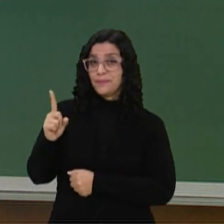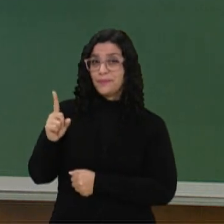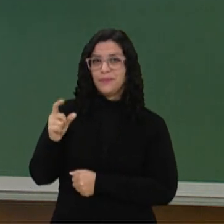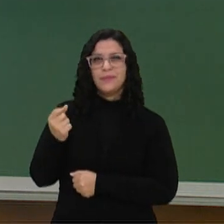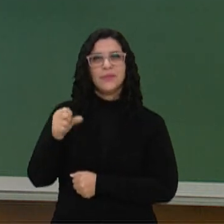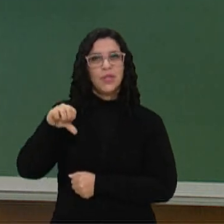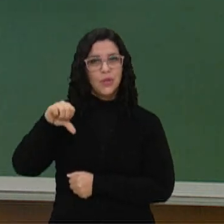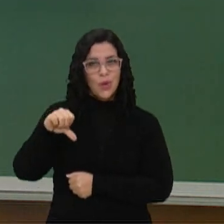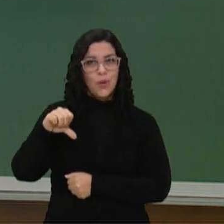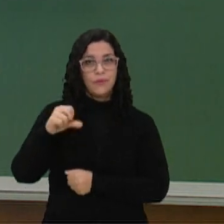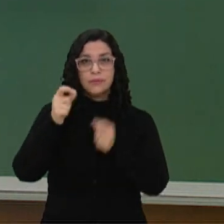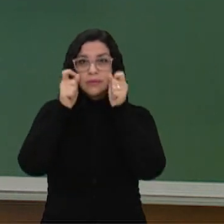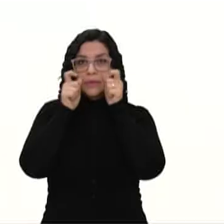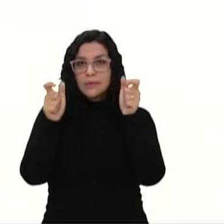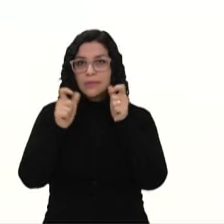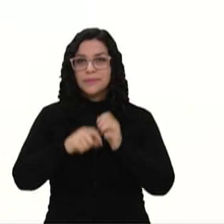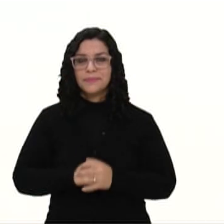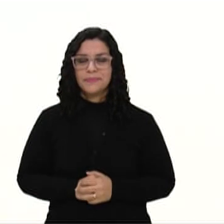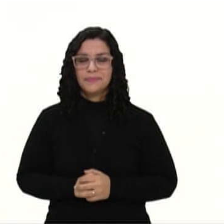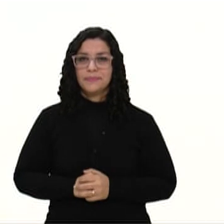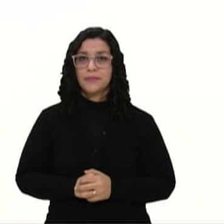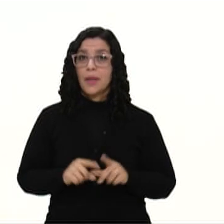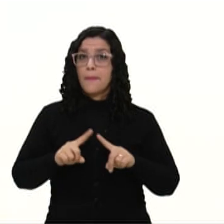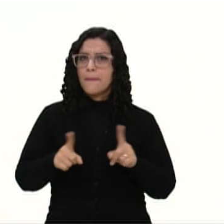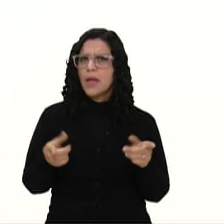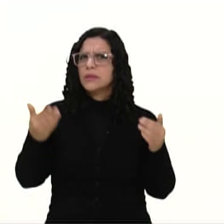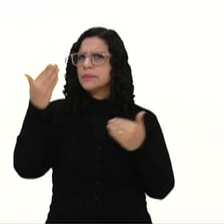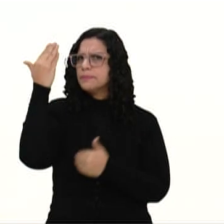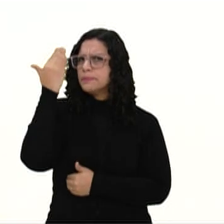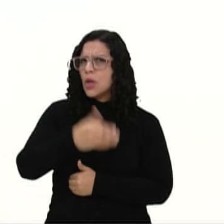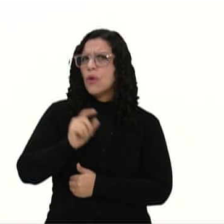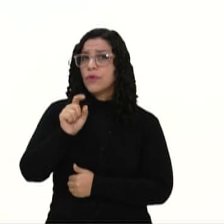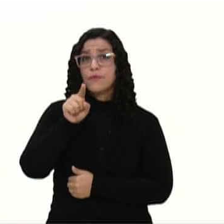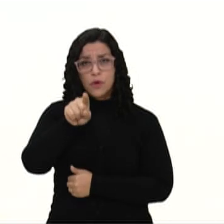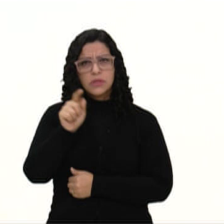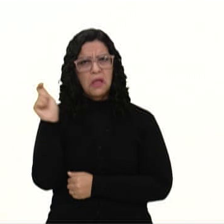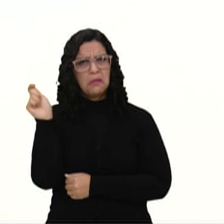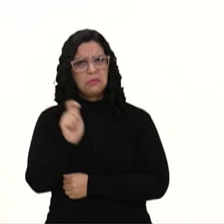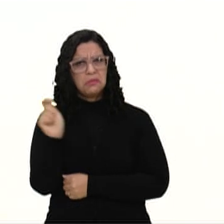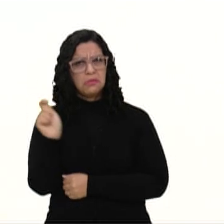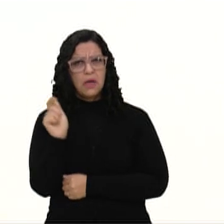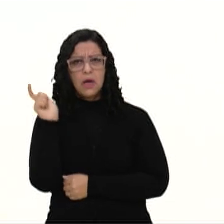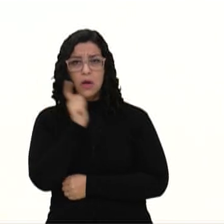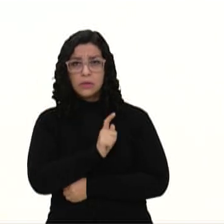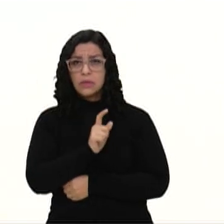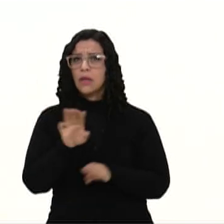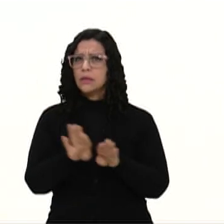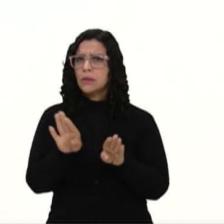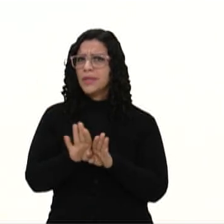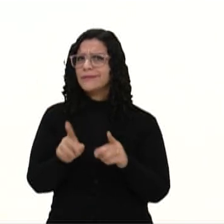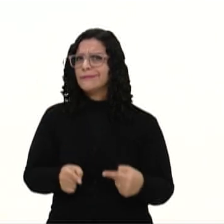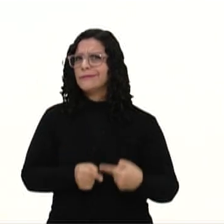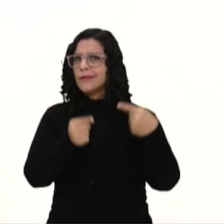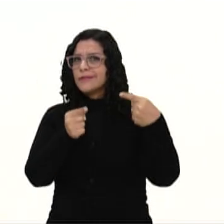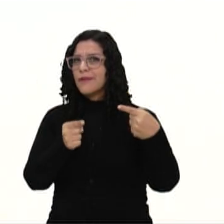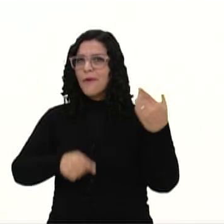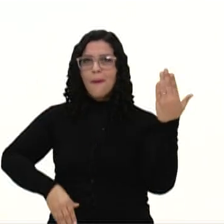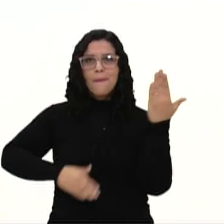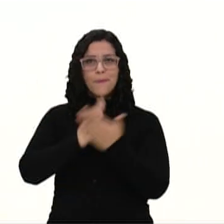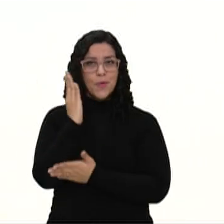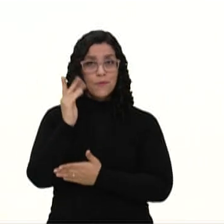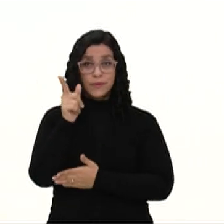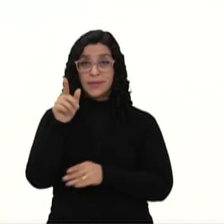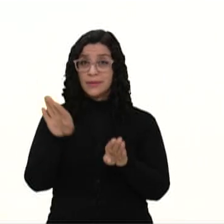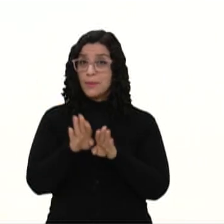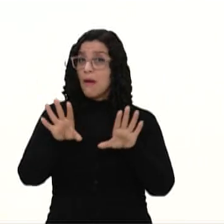de número 9, preste atenção. Mas está provado que tu és bem capaz de aceitar grandes desafios.